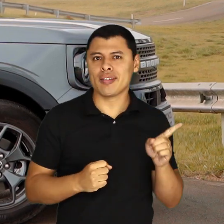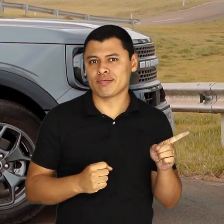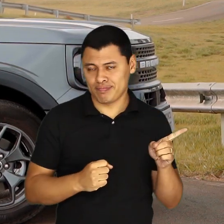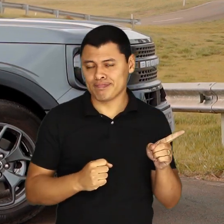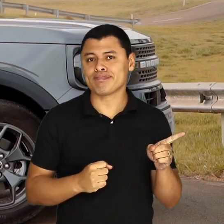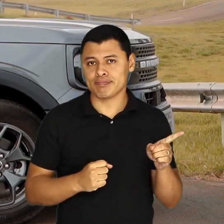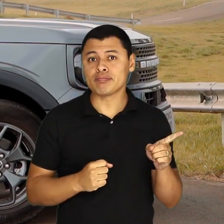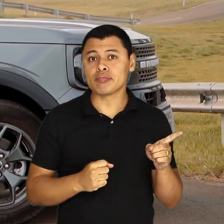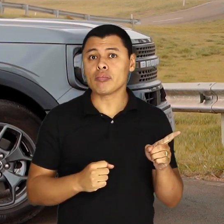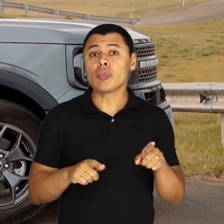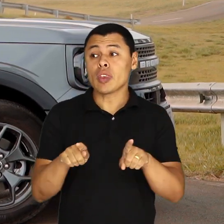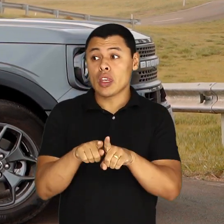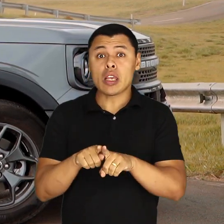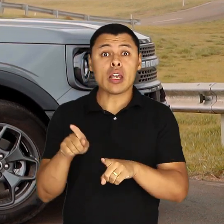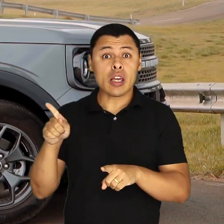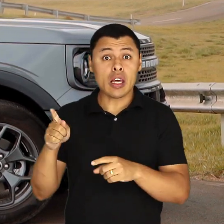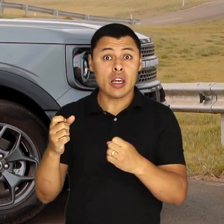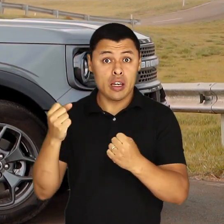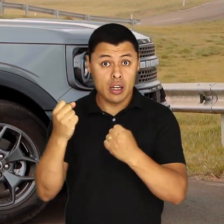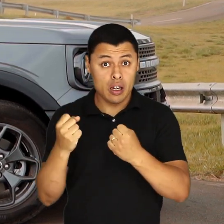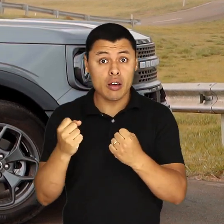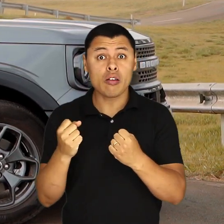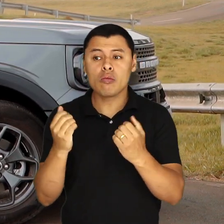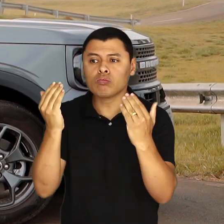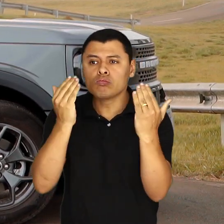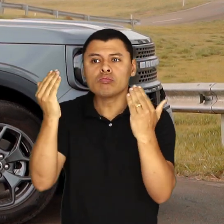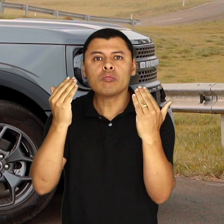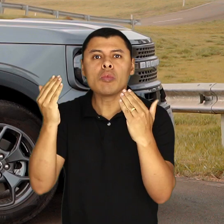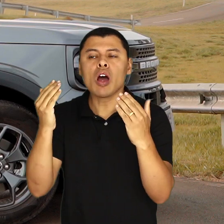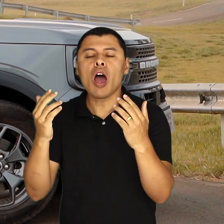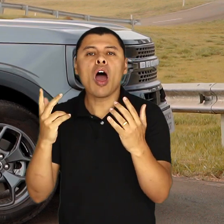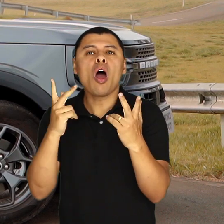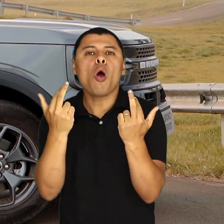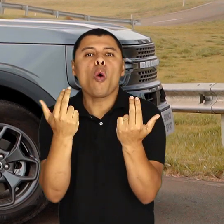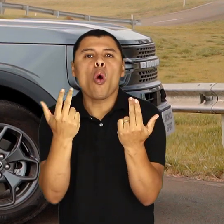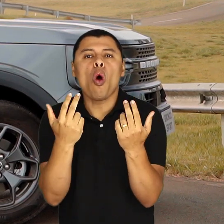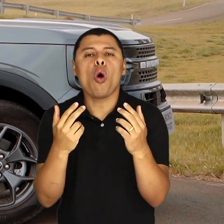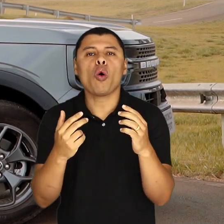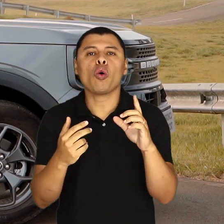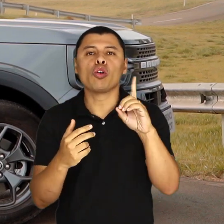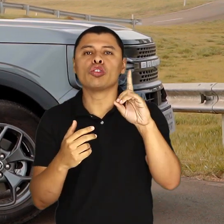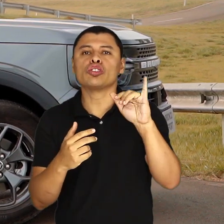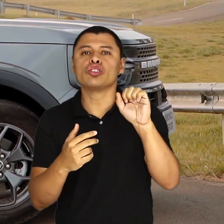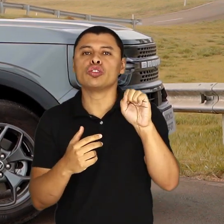principais targets. Na verdade, esse veículo em termos de pacote a gente consegue comparar diretamente com o